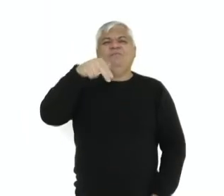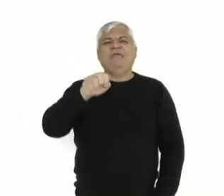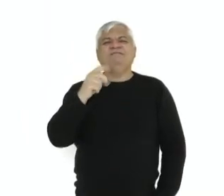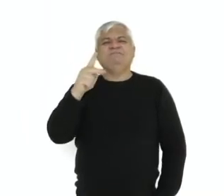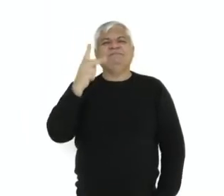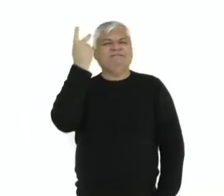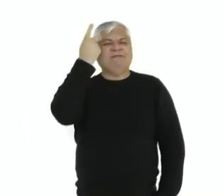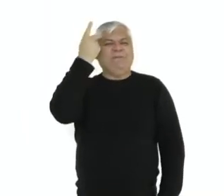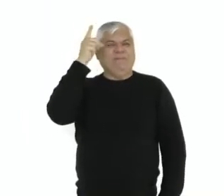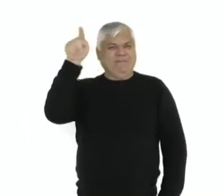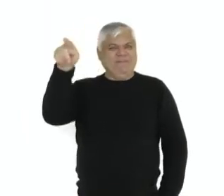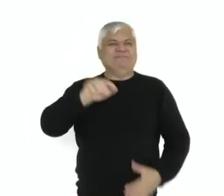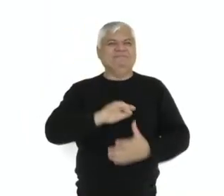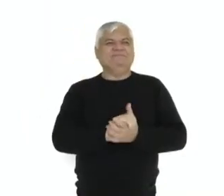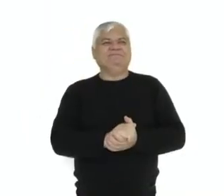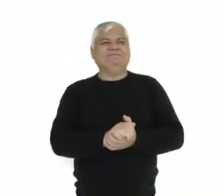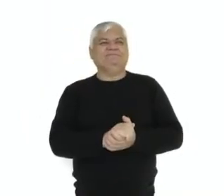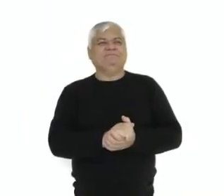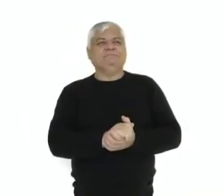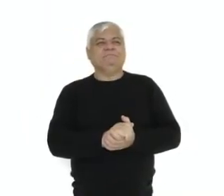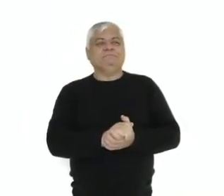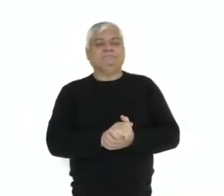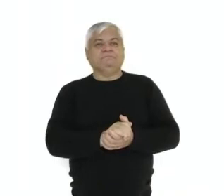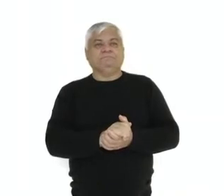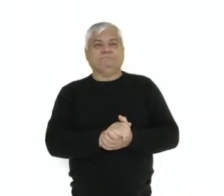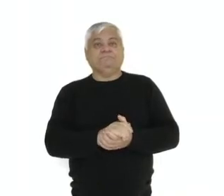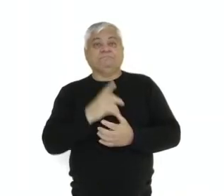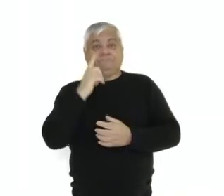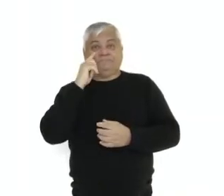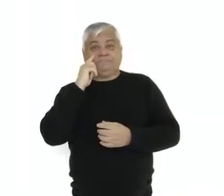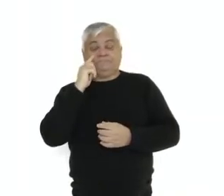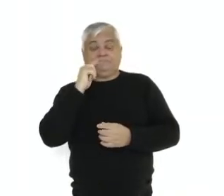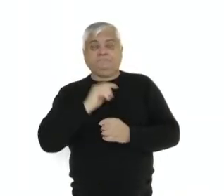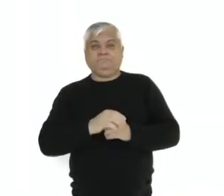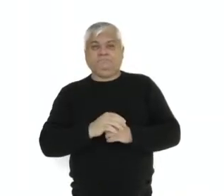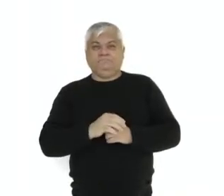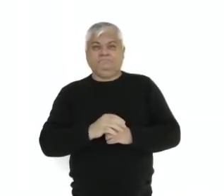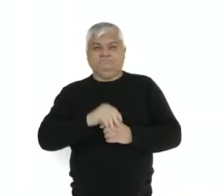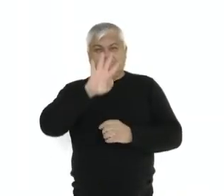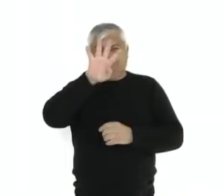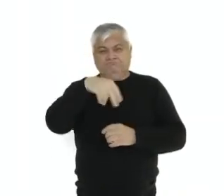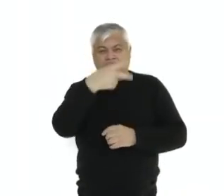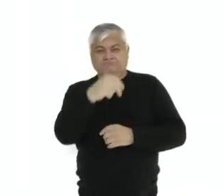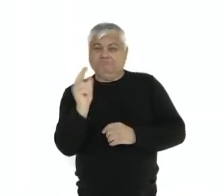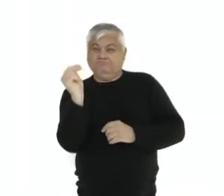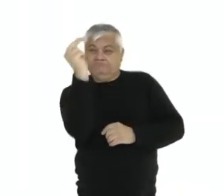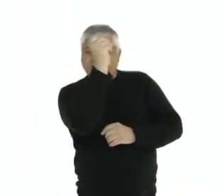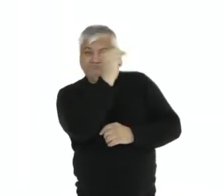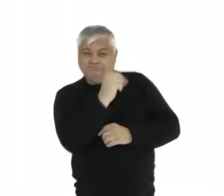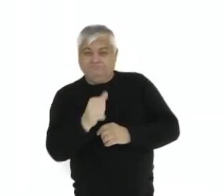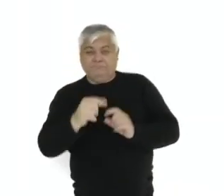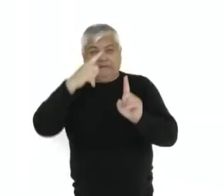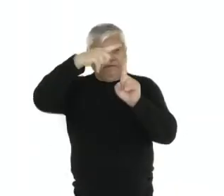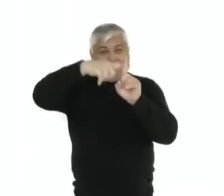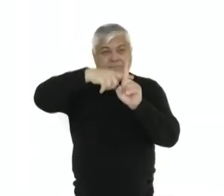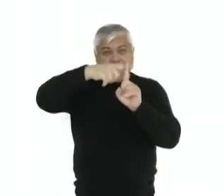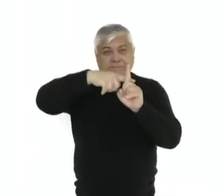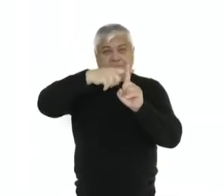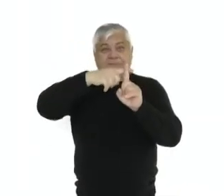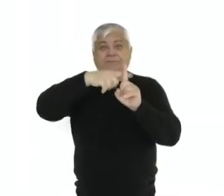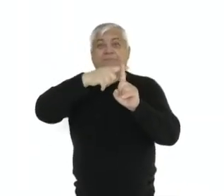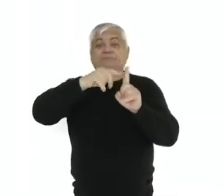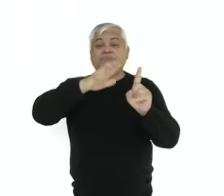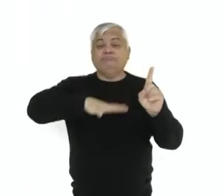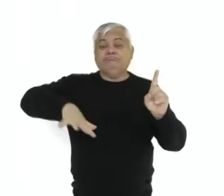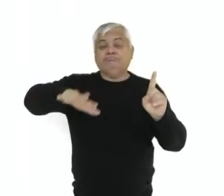Paulo, a Unesp. Tá? Então, o gráfico representa aproximadamente como varia a temperatura ambiente no período